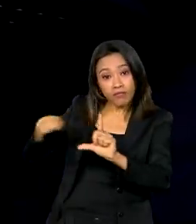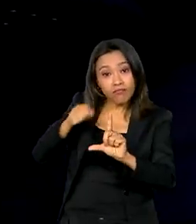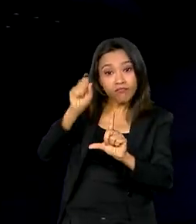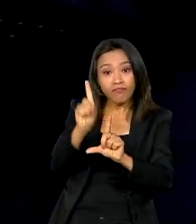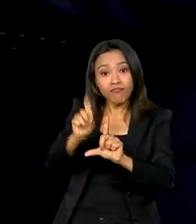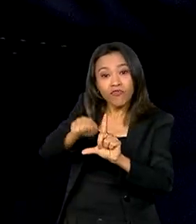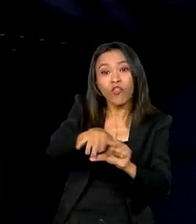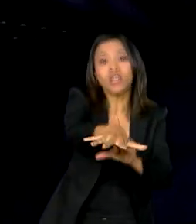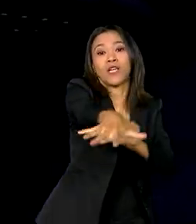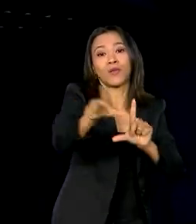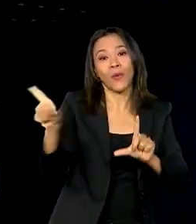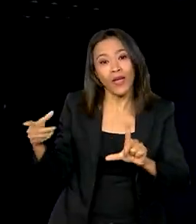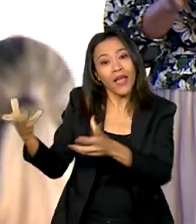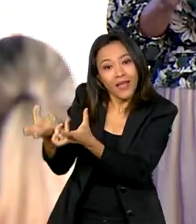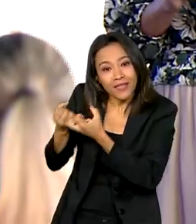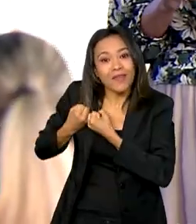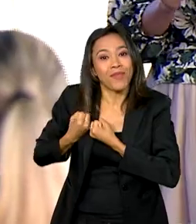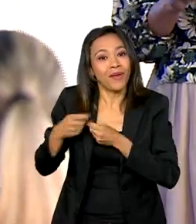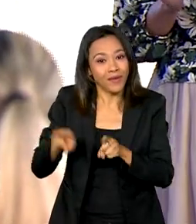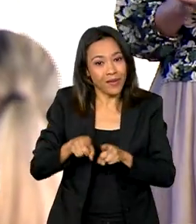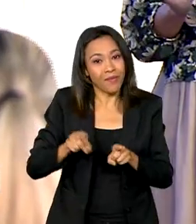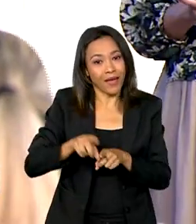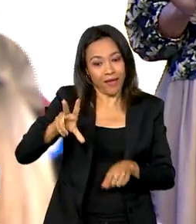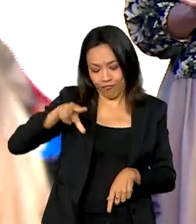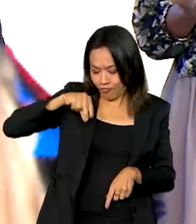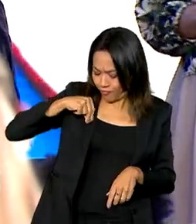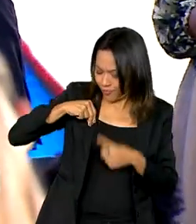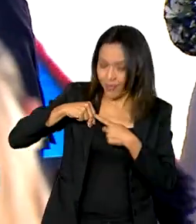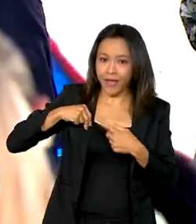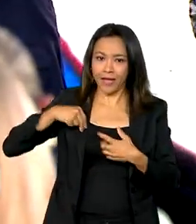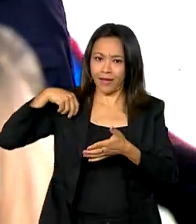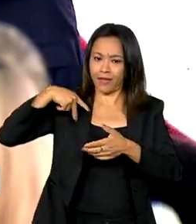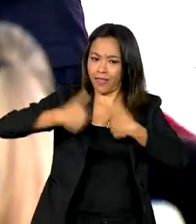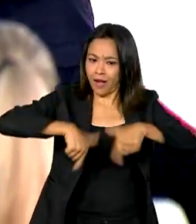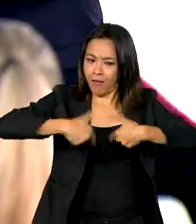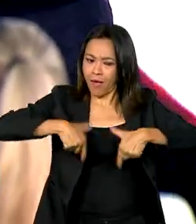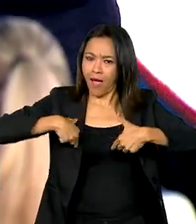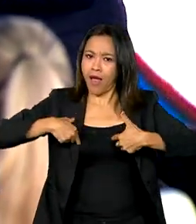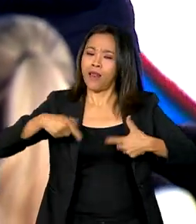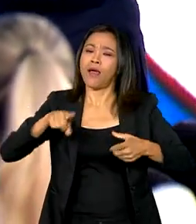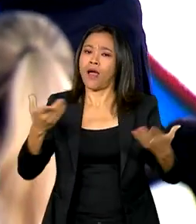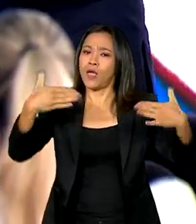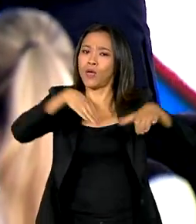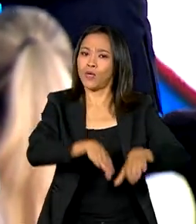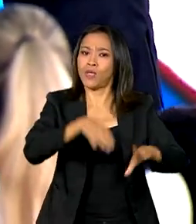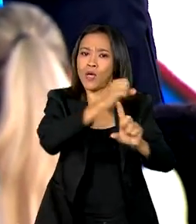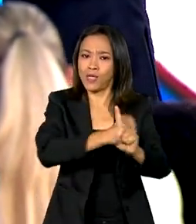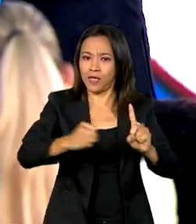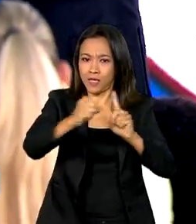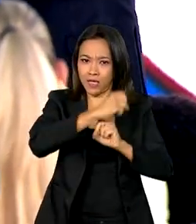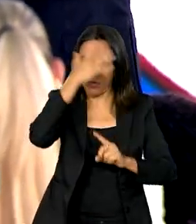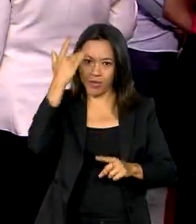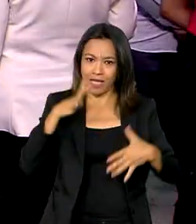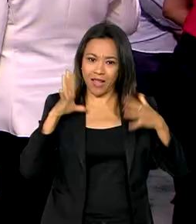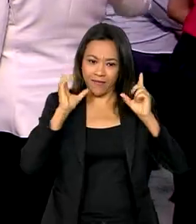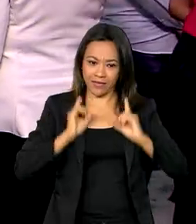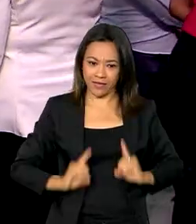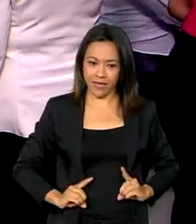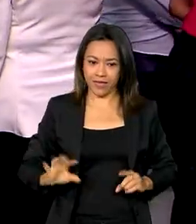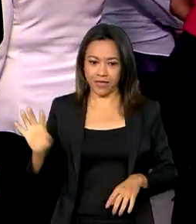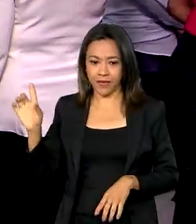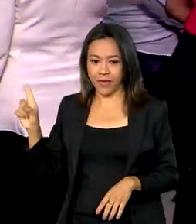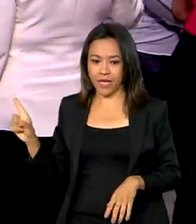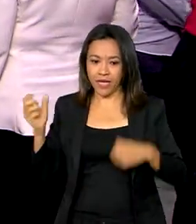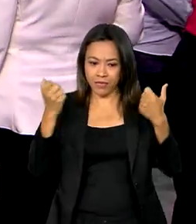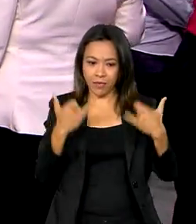mérito Oswaldo Cruz. Ele trabalha defendendo a inclusão social e educativa para pessoas com deficiência. É um momento